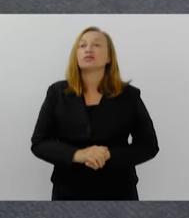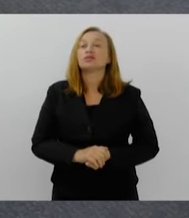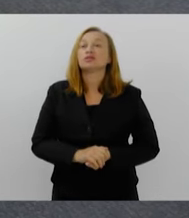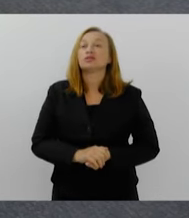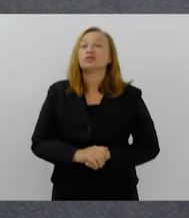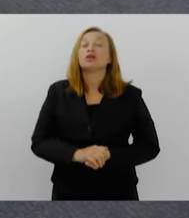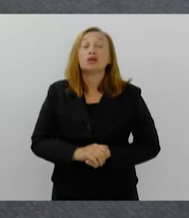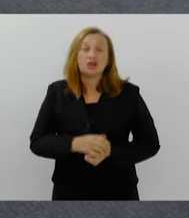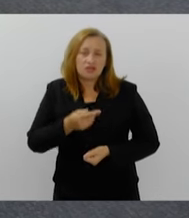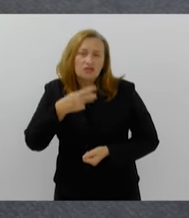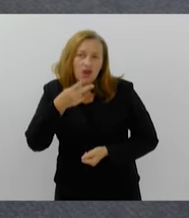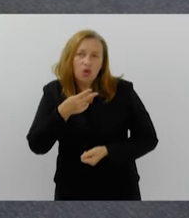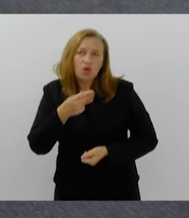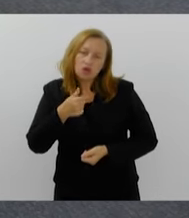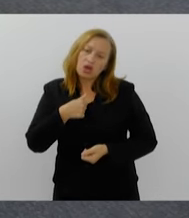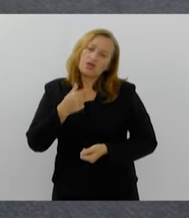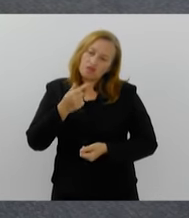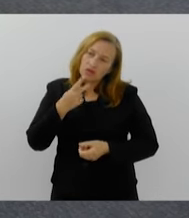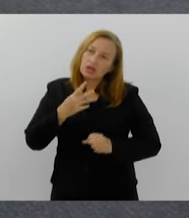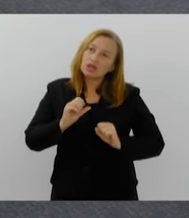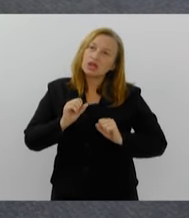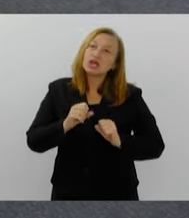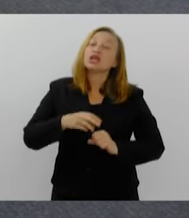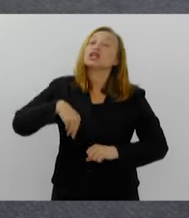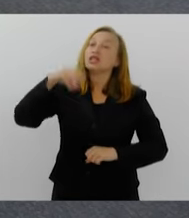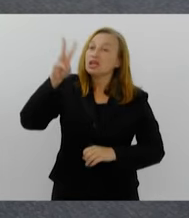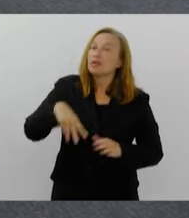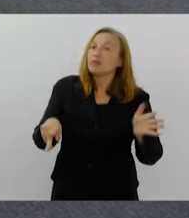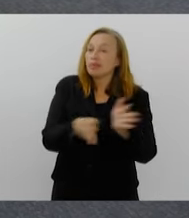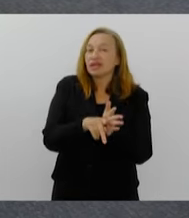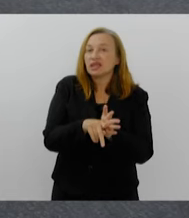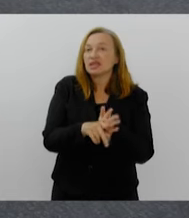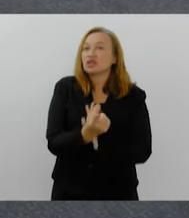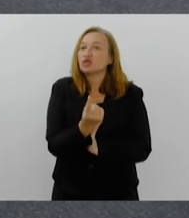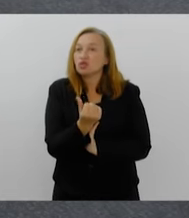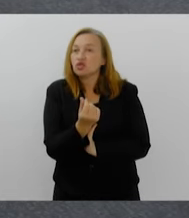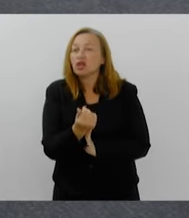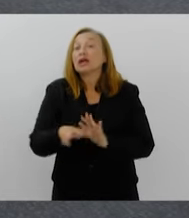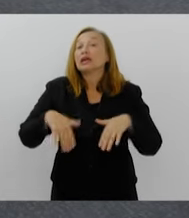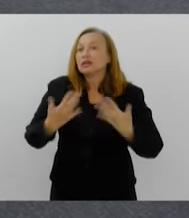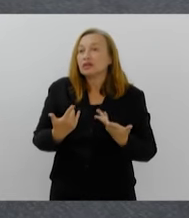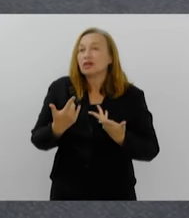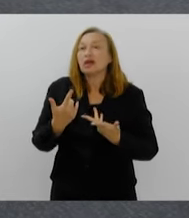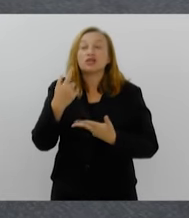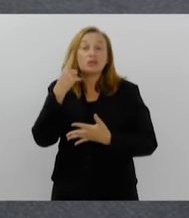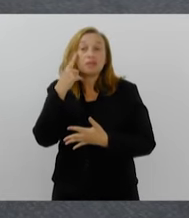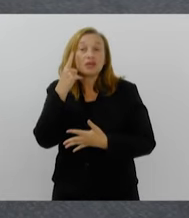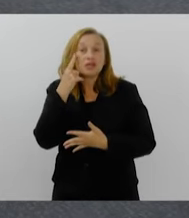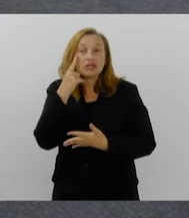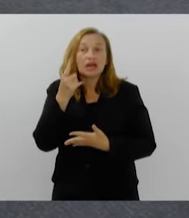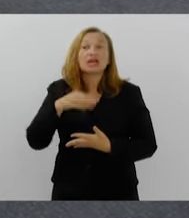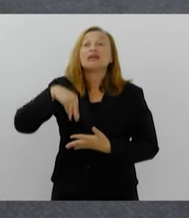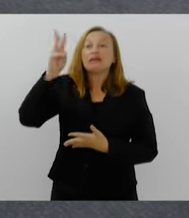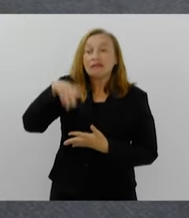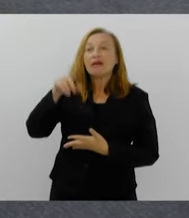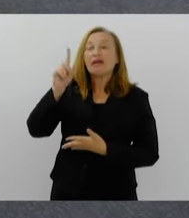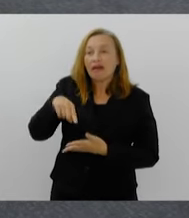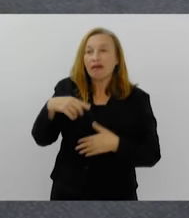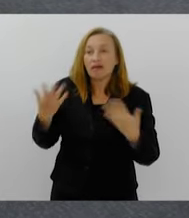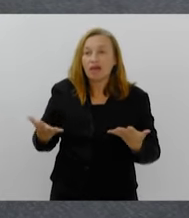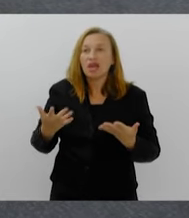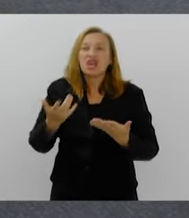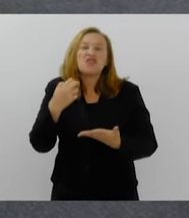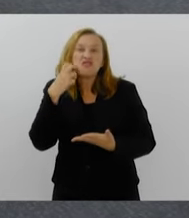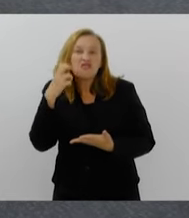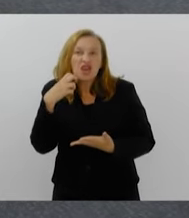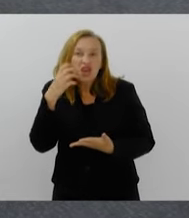ele reforçou o que eu falei, de quem eram os santinhos. Então, daí a gente deduz o que era de quem. Tá tudo certo. E